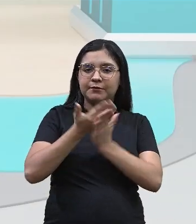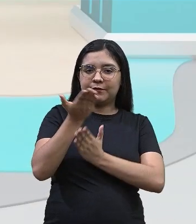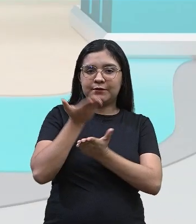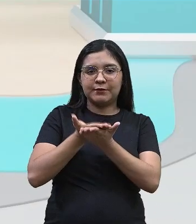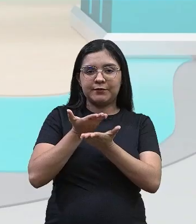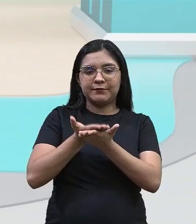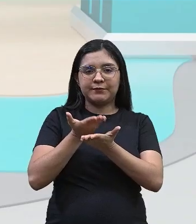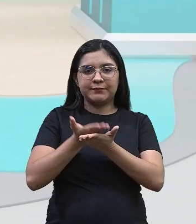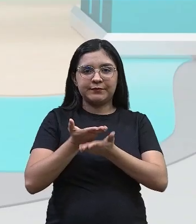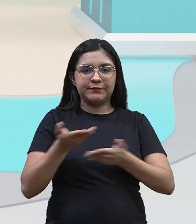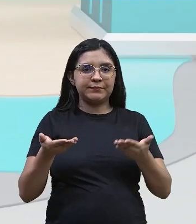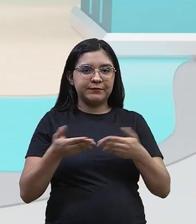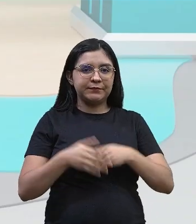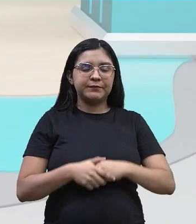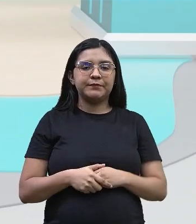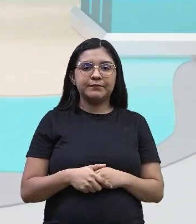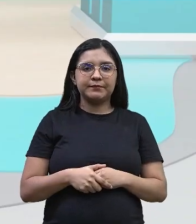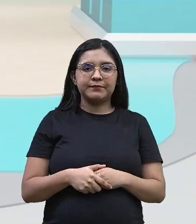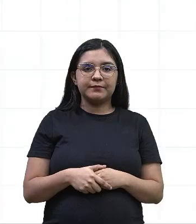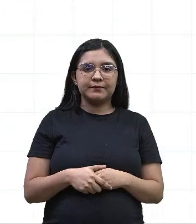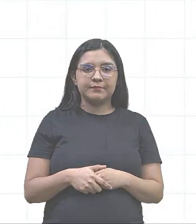à nossa aula de hoje.